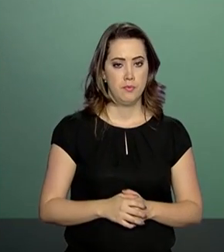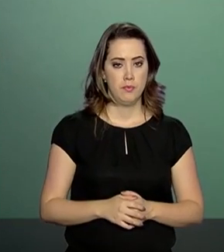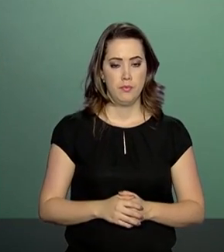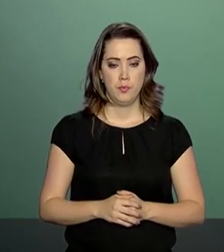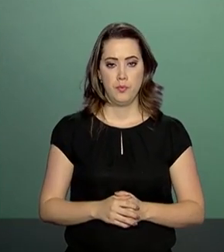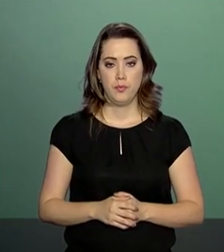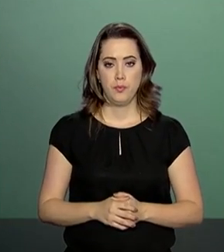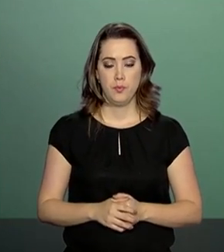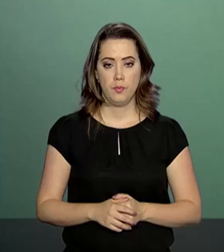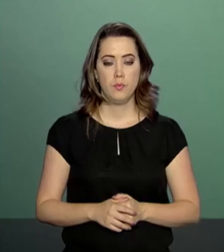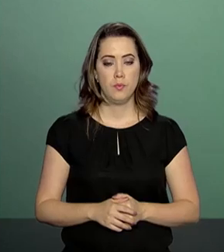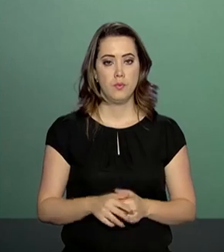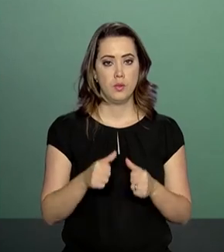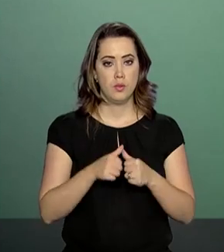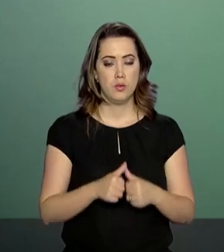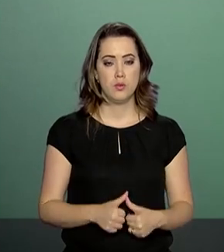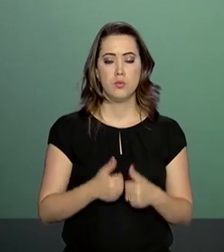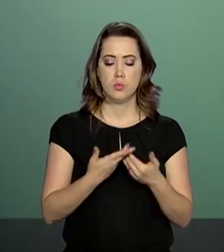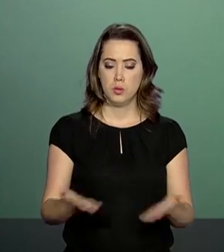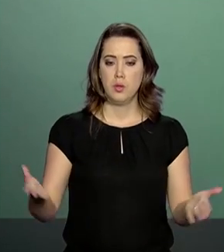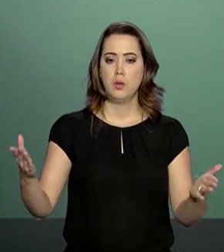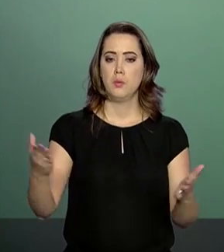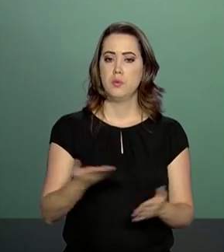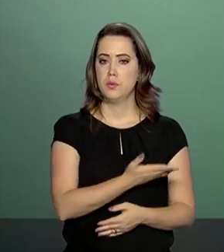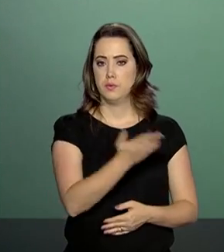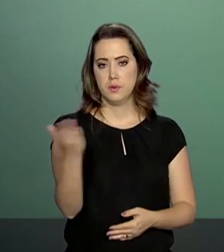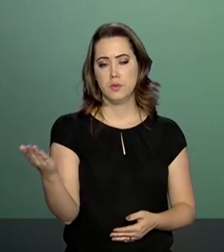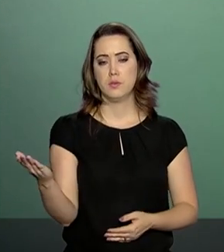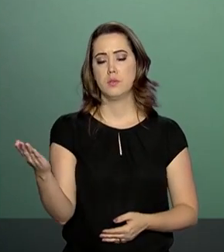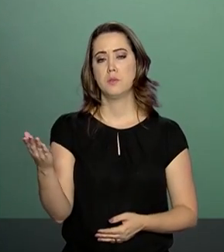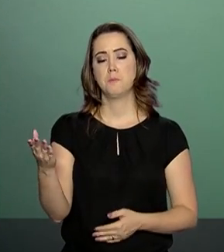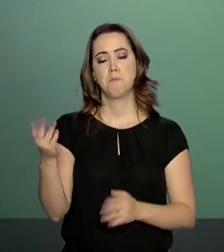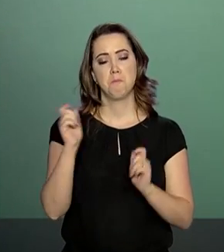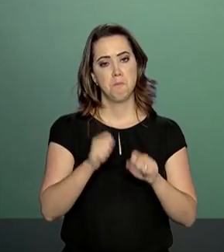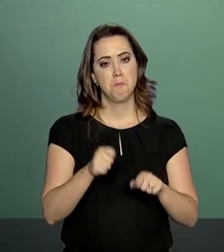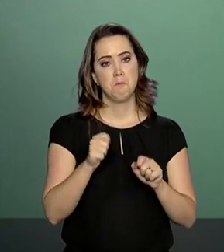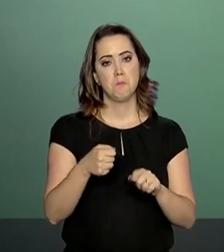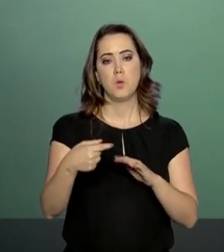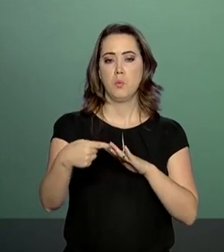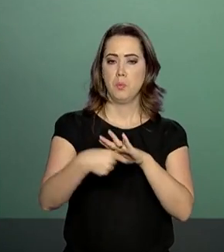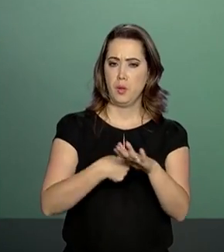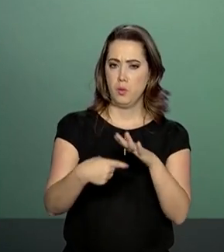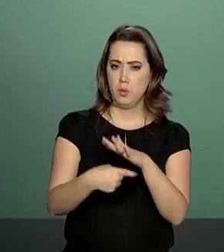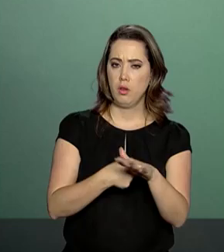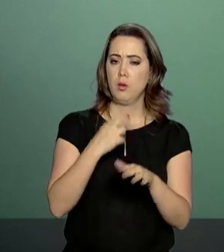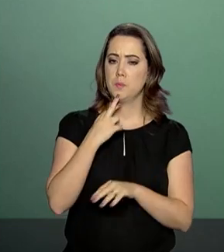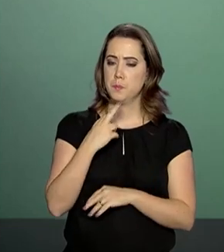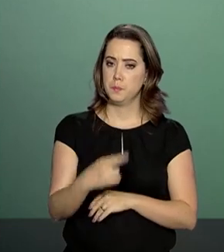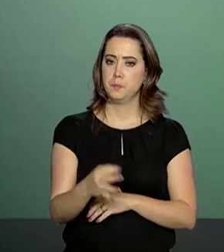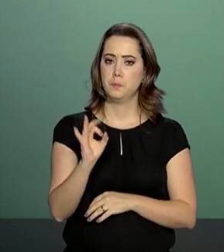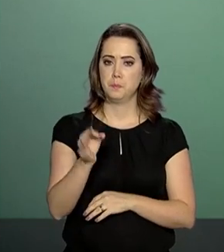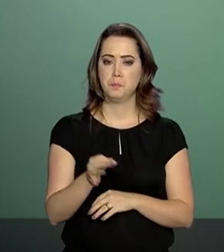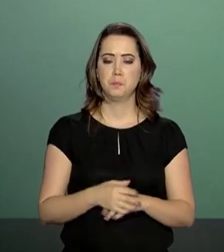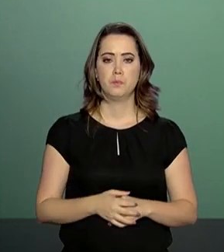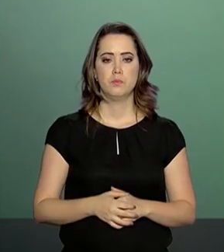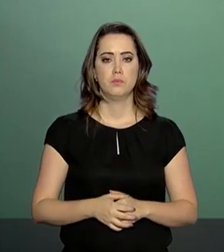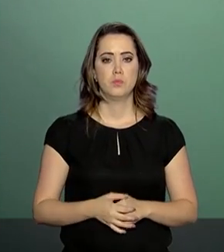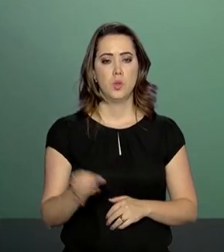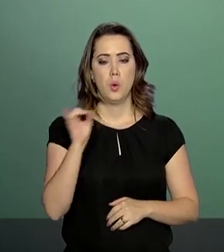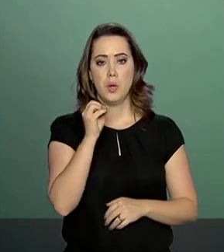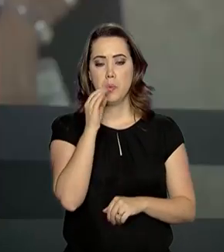venezuelana coloco-me à disposição dos senhores e senhoras para as respostas atinentes a essa questão Boa